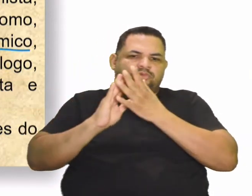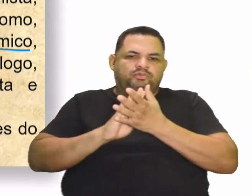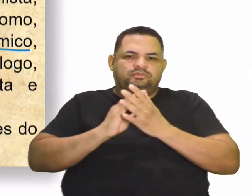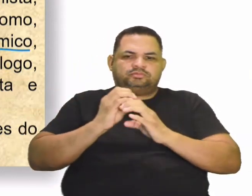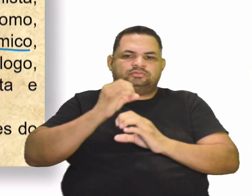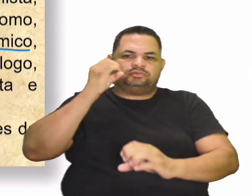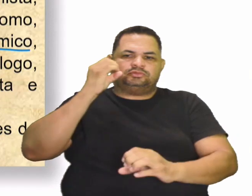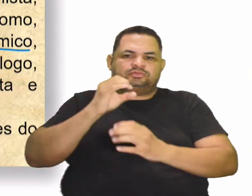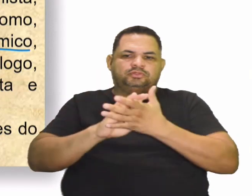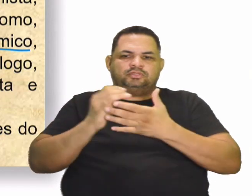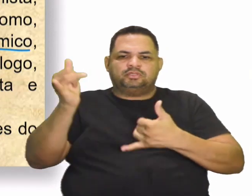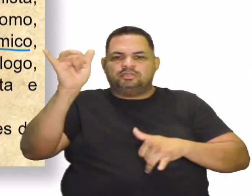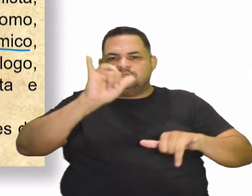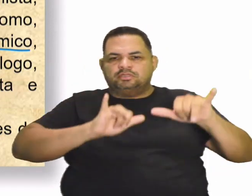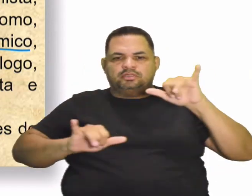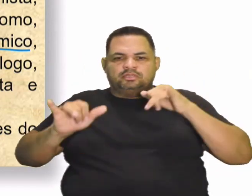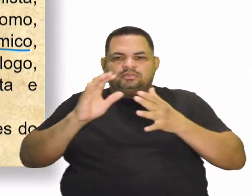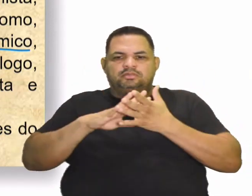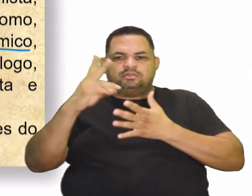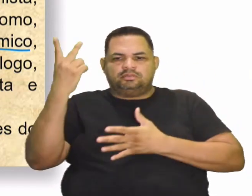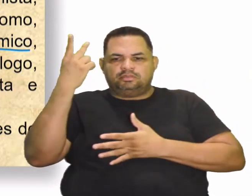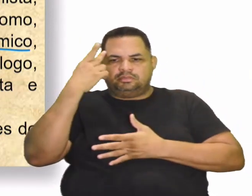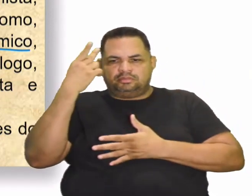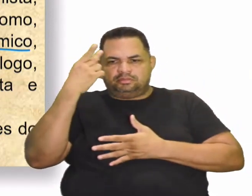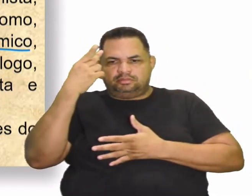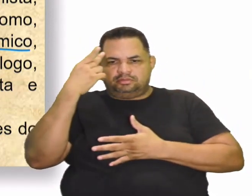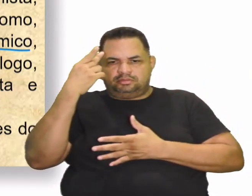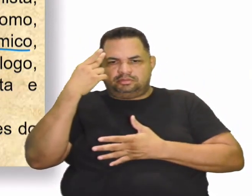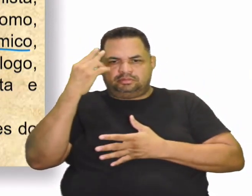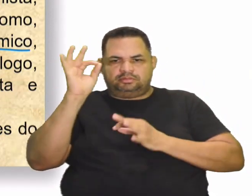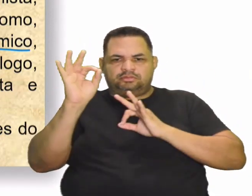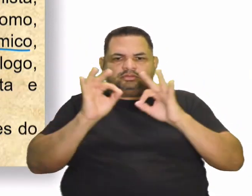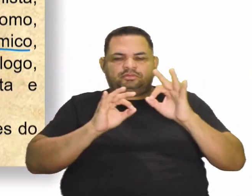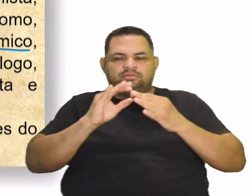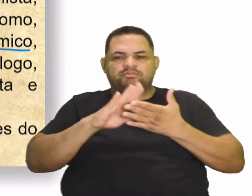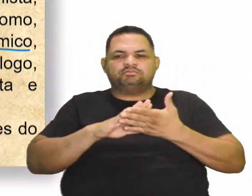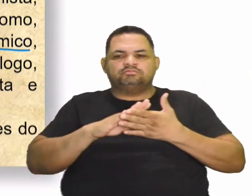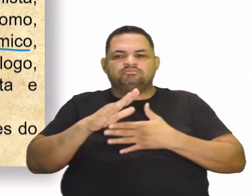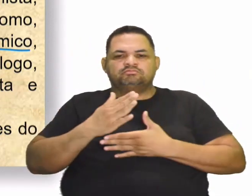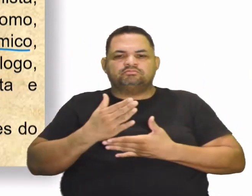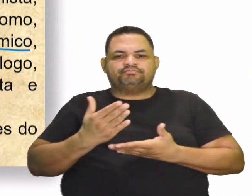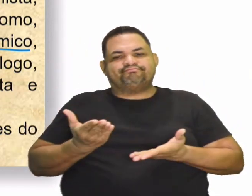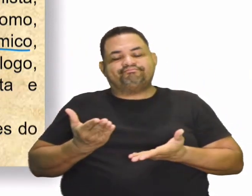quantas habilidades ele tinha, né? Quantos ofícios aí. É claro que ele não